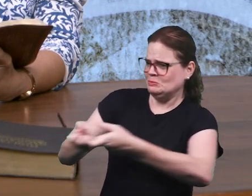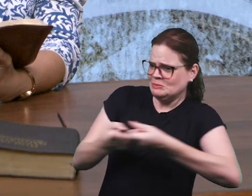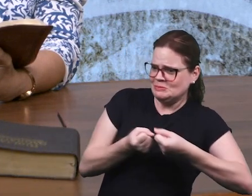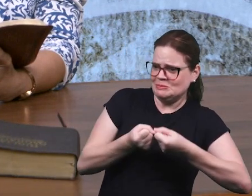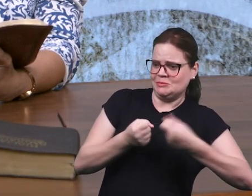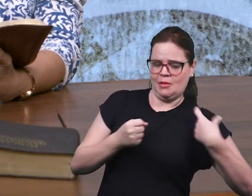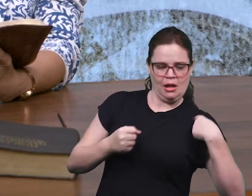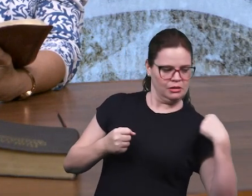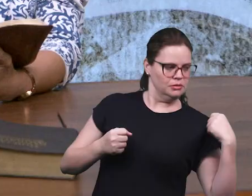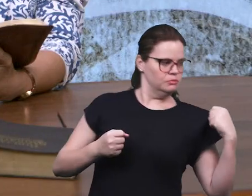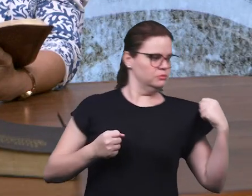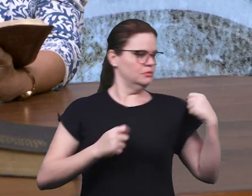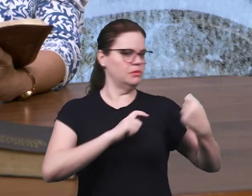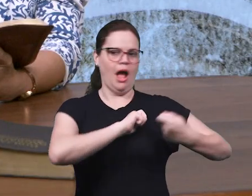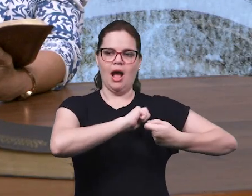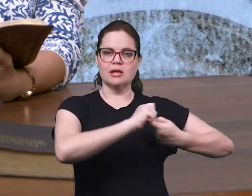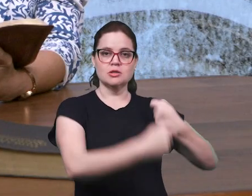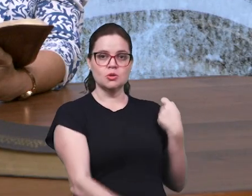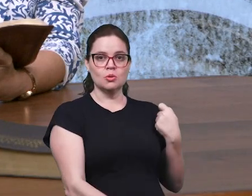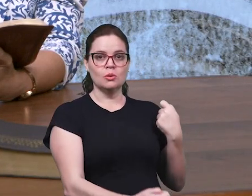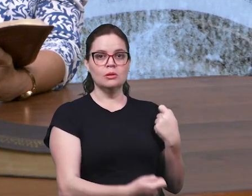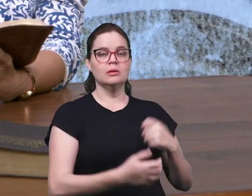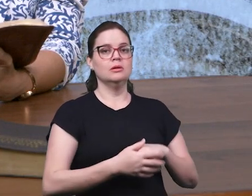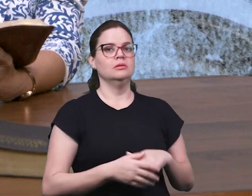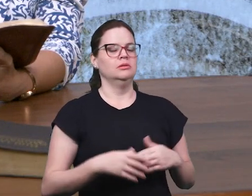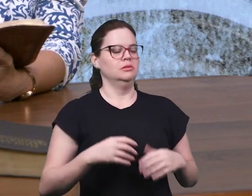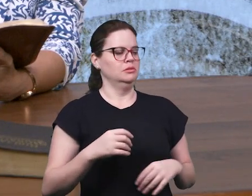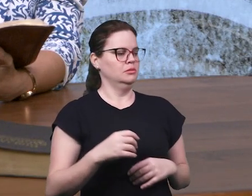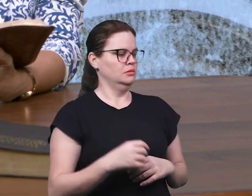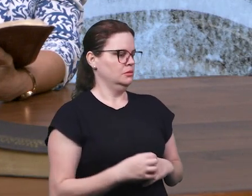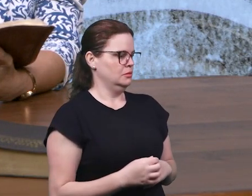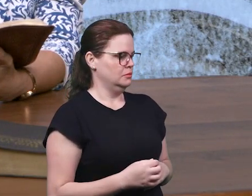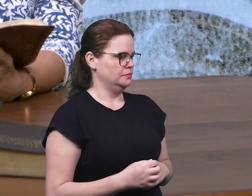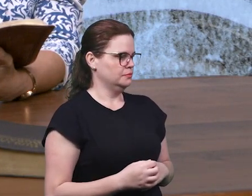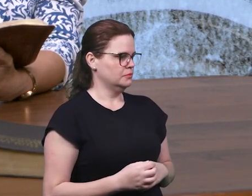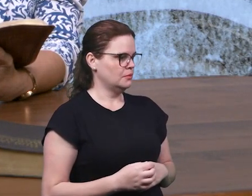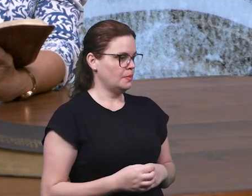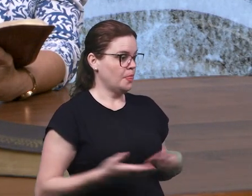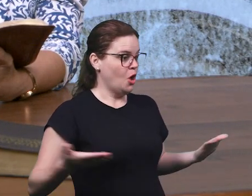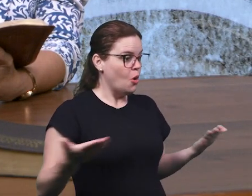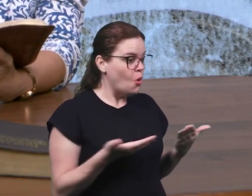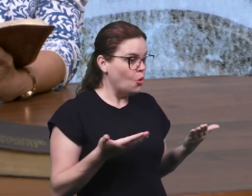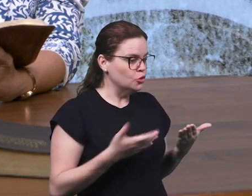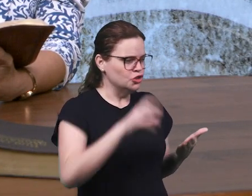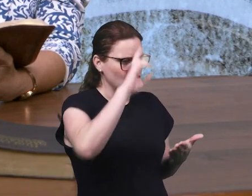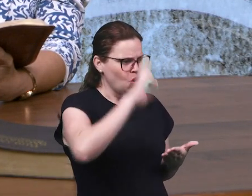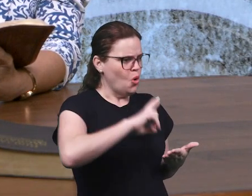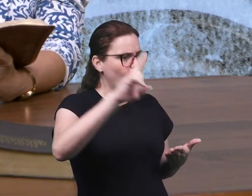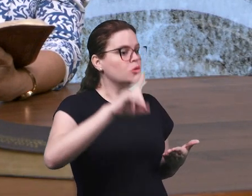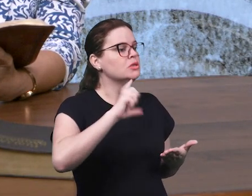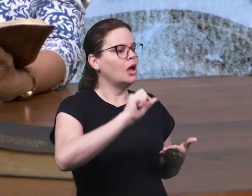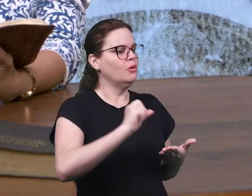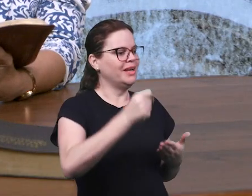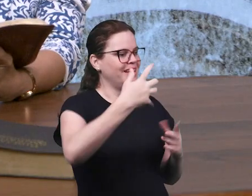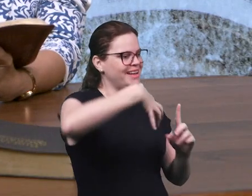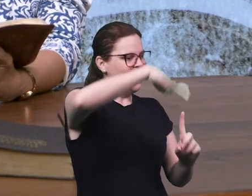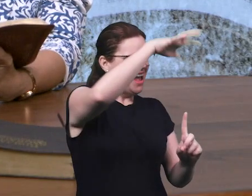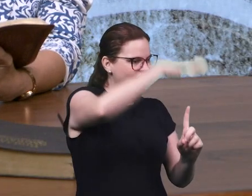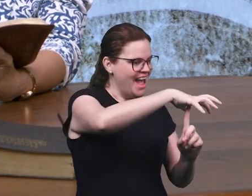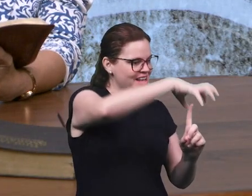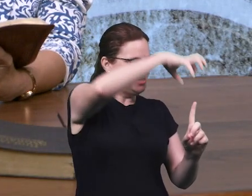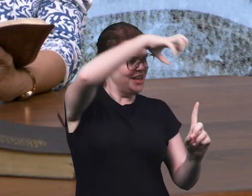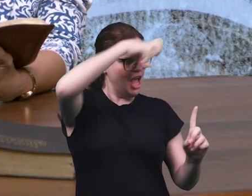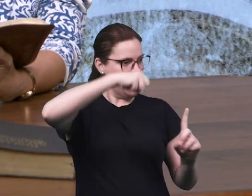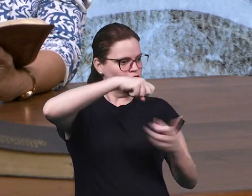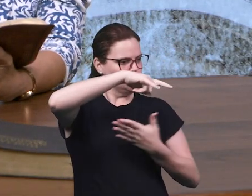rasgou. Então Samuel lhe disse: O Senhor tem rasgado de ti hoje o reino de